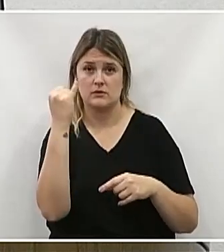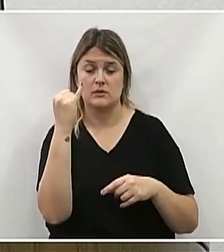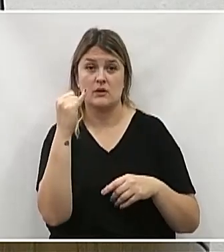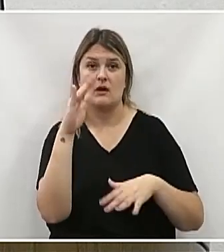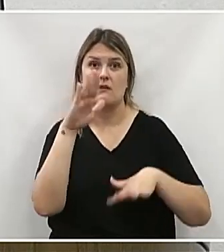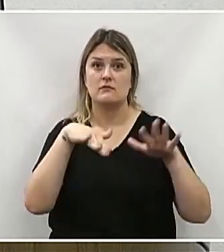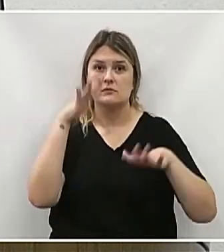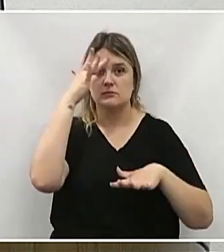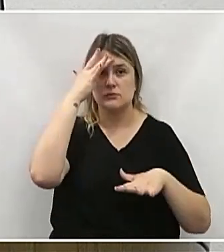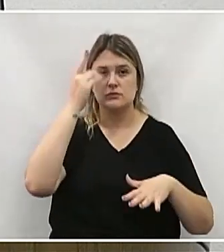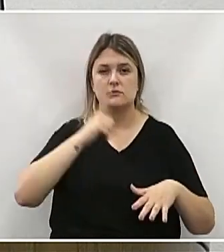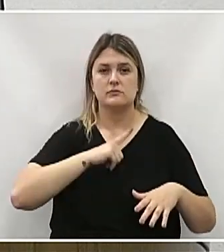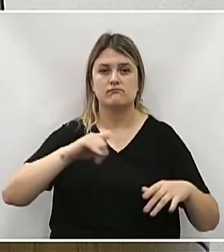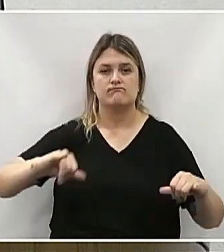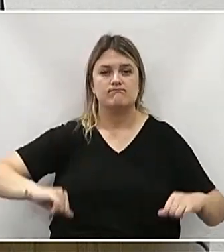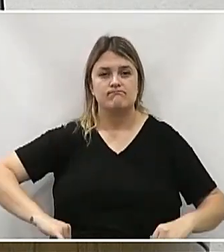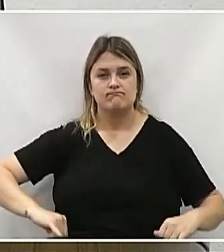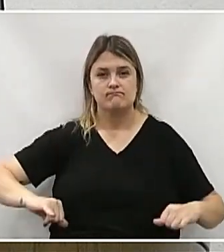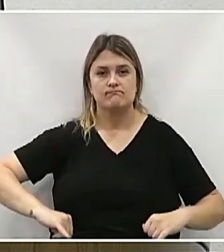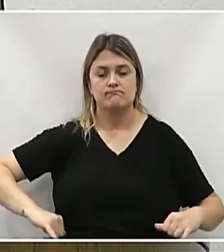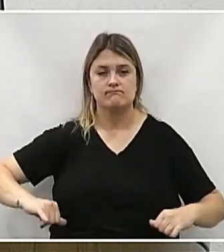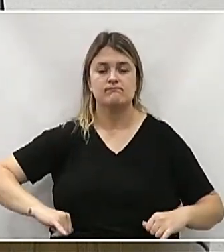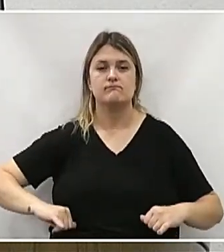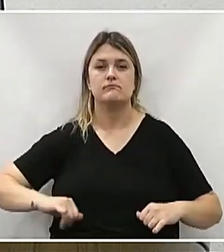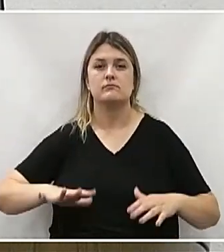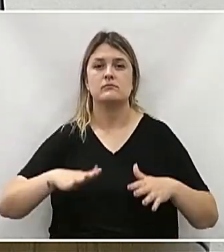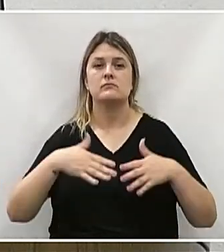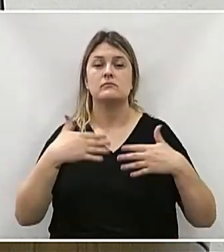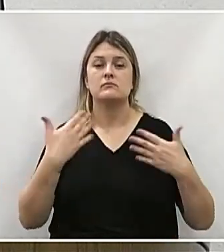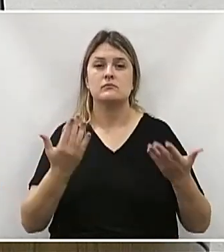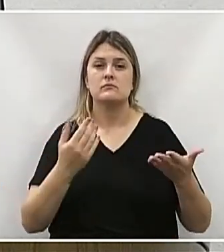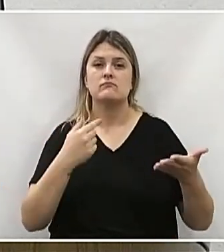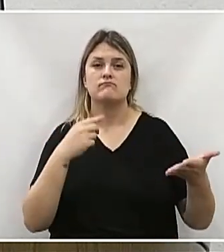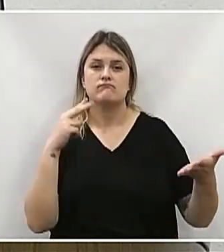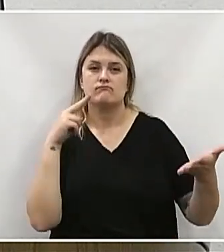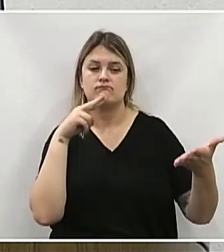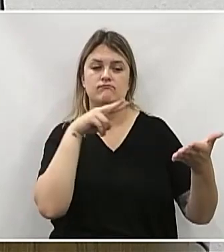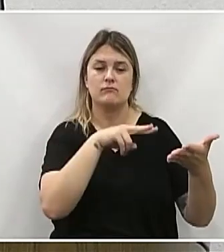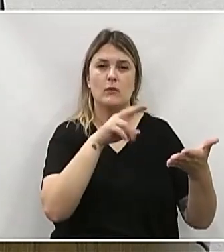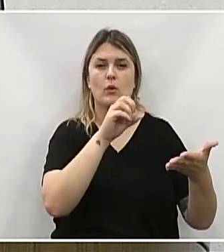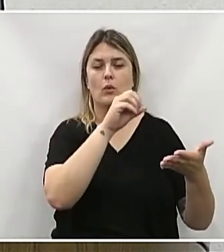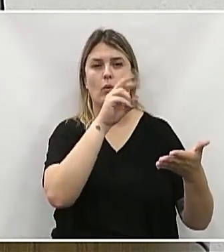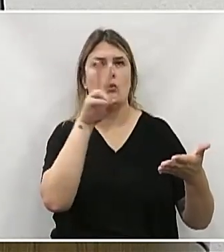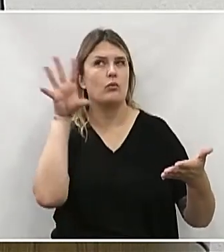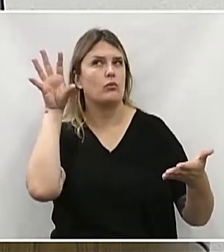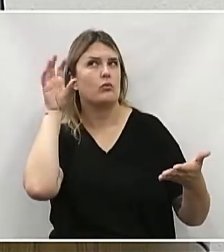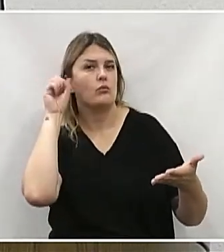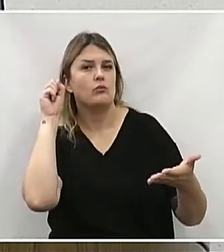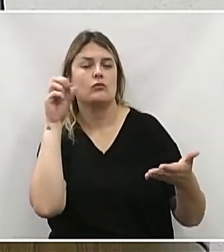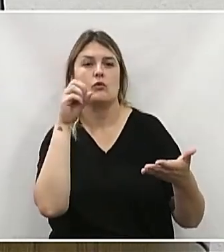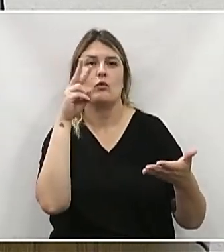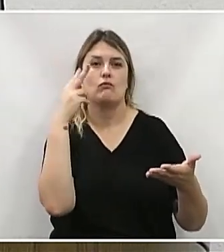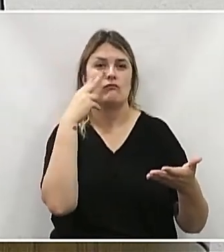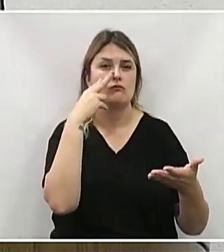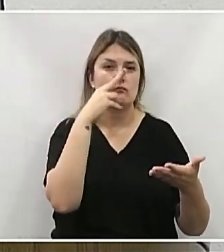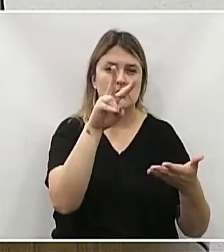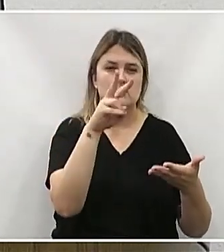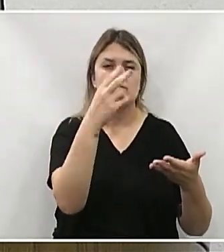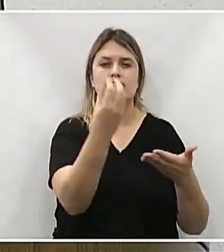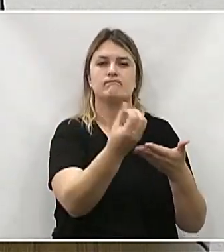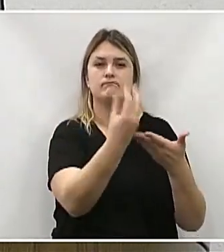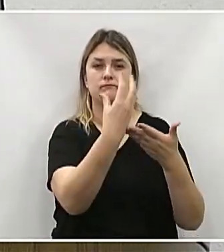em Alto sofrimento elas tendem a ter uma uma caída né de